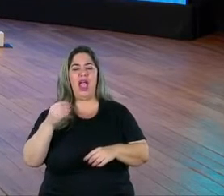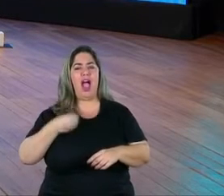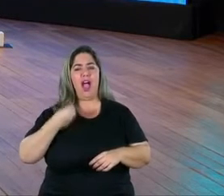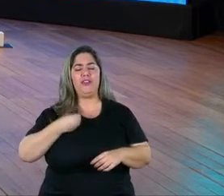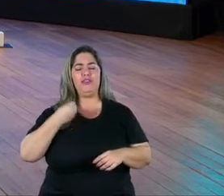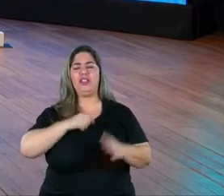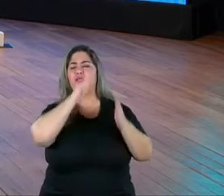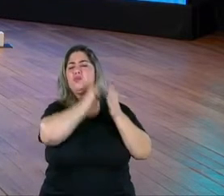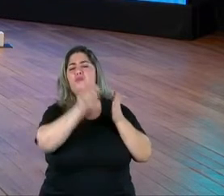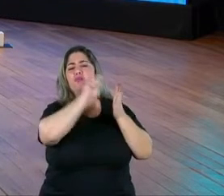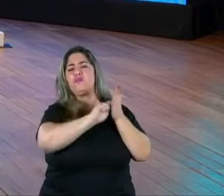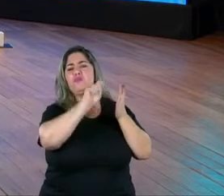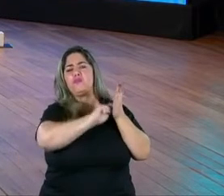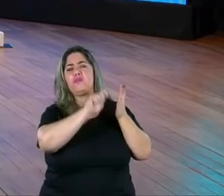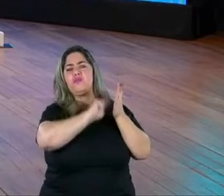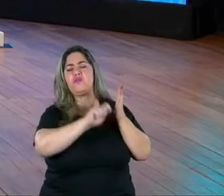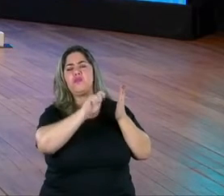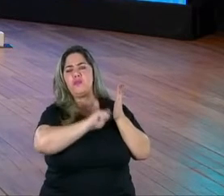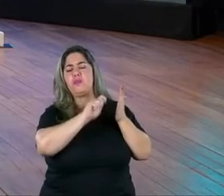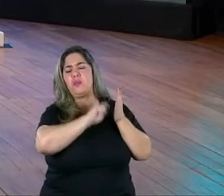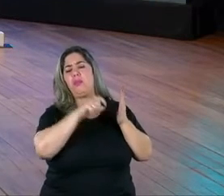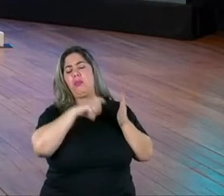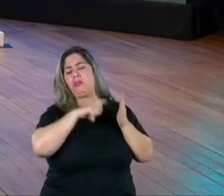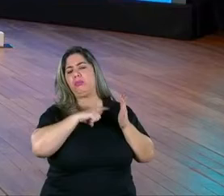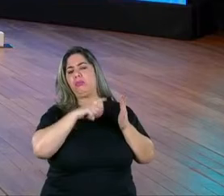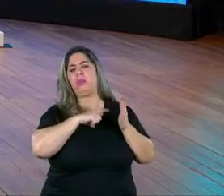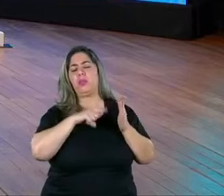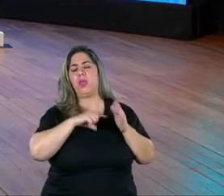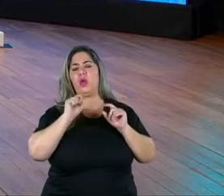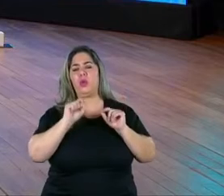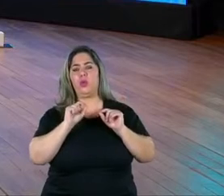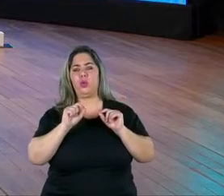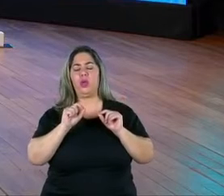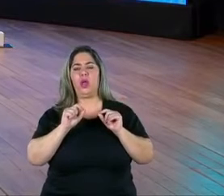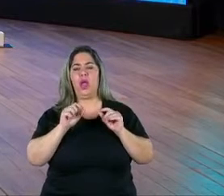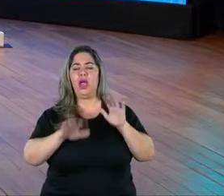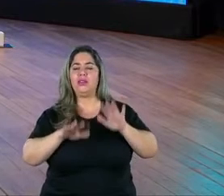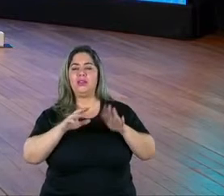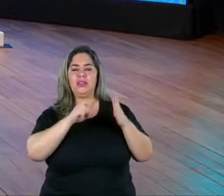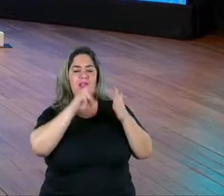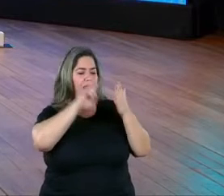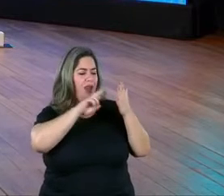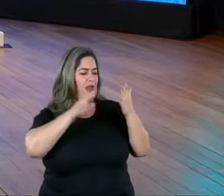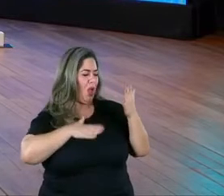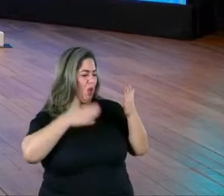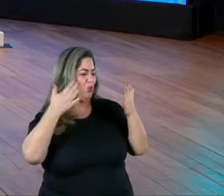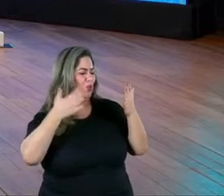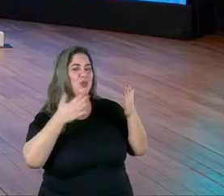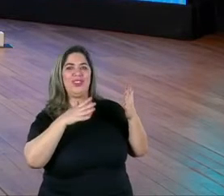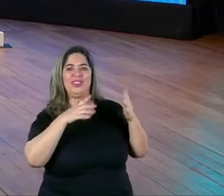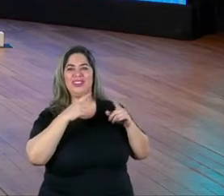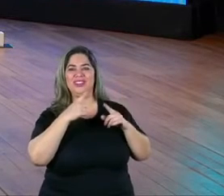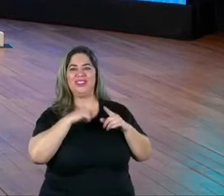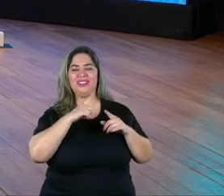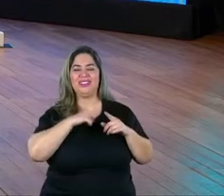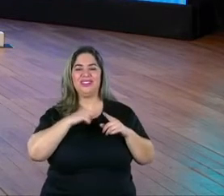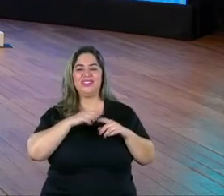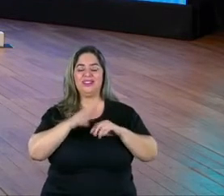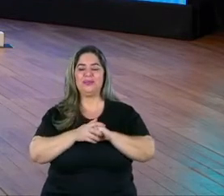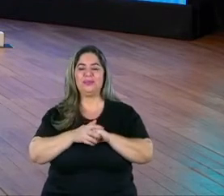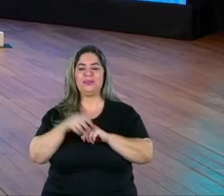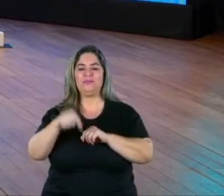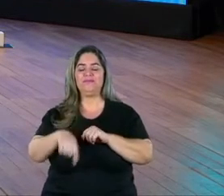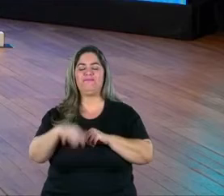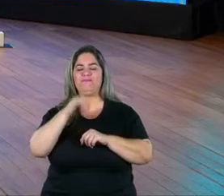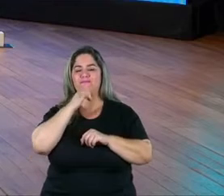subjetivação com quem mantemos uma sinceridade surpreendente. Os diários de Kafka, recém publicados no Brasil,